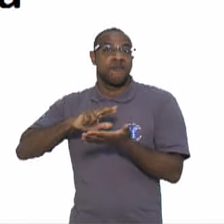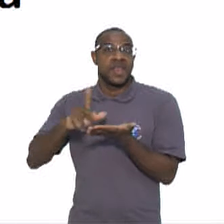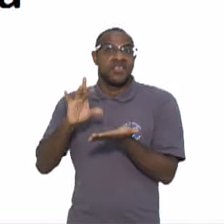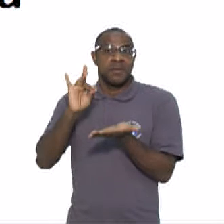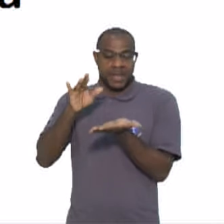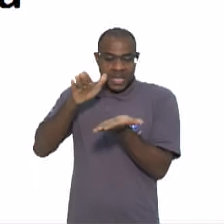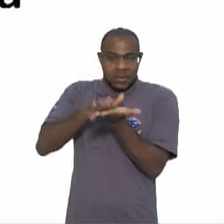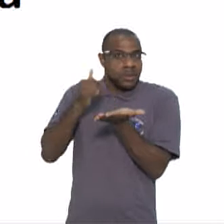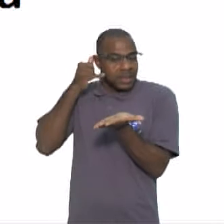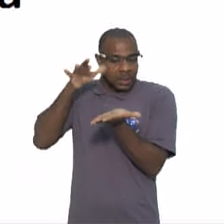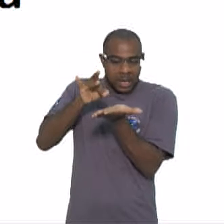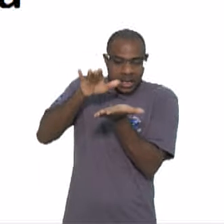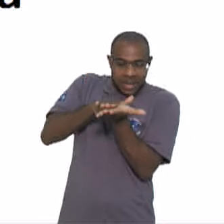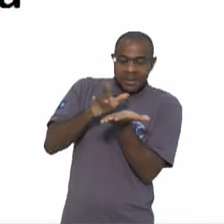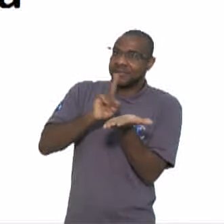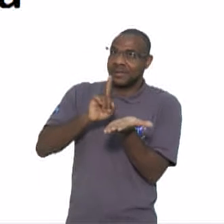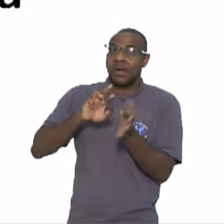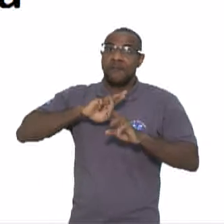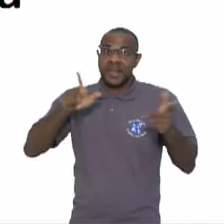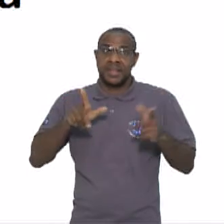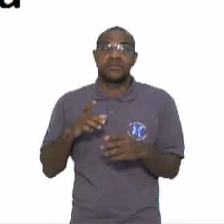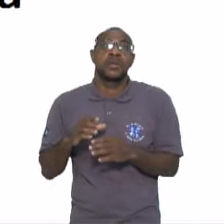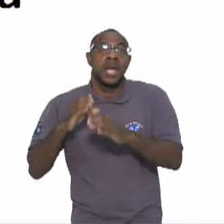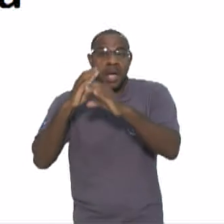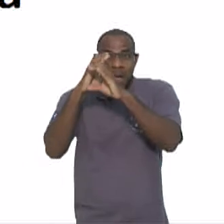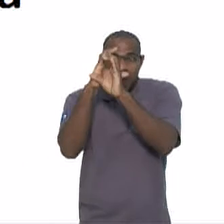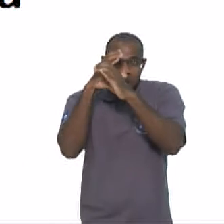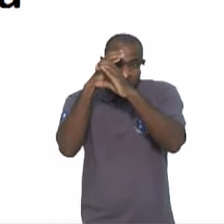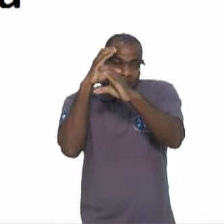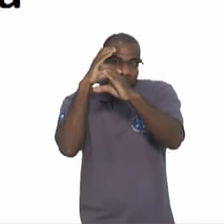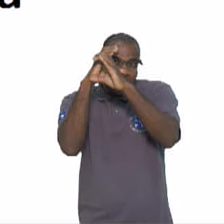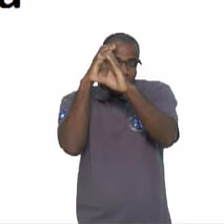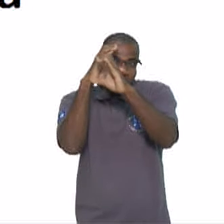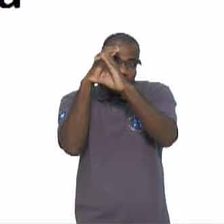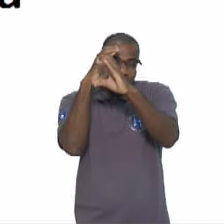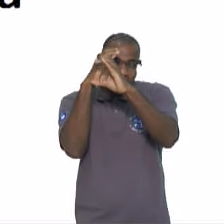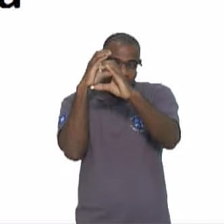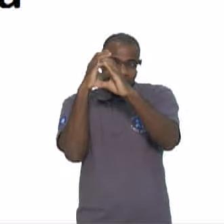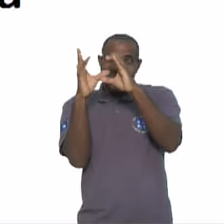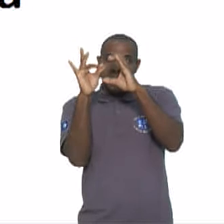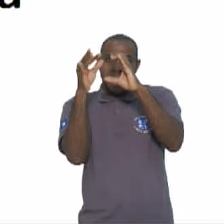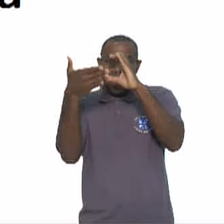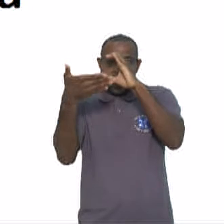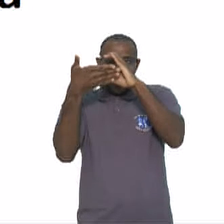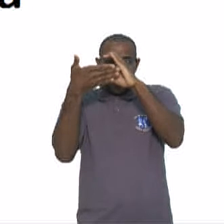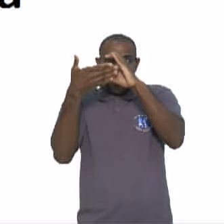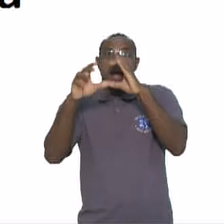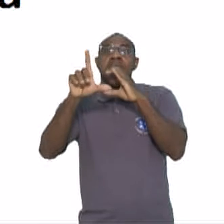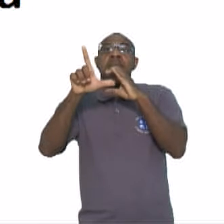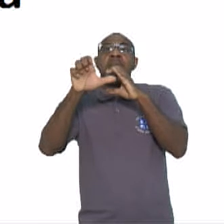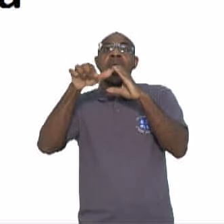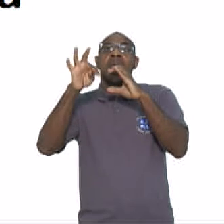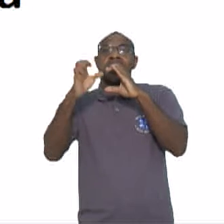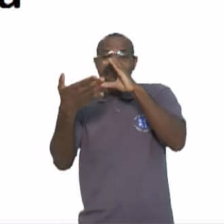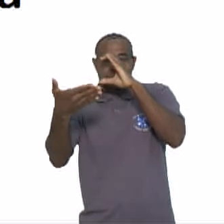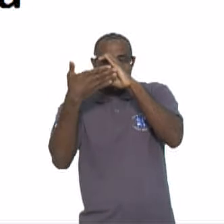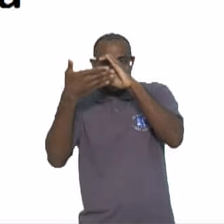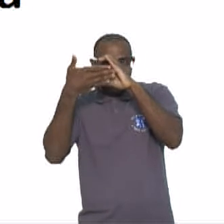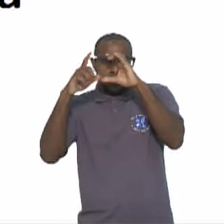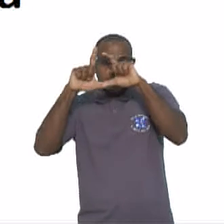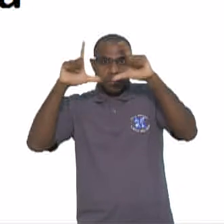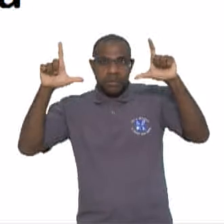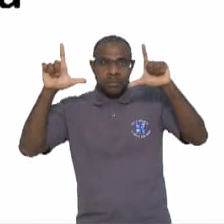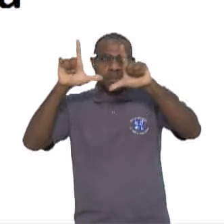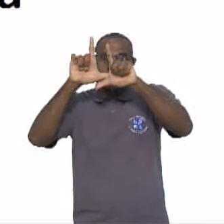né? Ele grava a imagem a partir da luz. Lembrando aí, mais uma vez, que o cinema é formado de